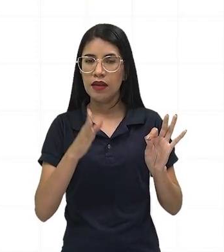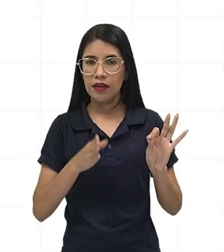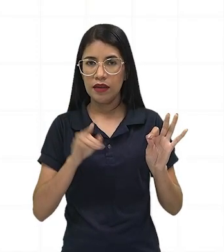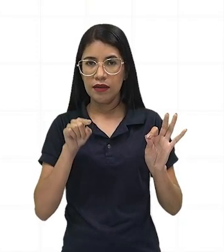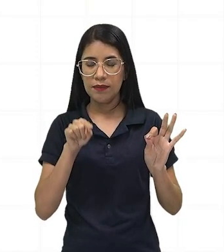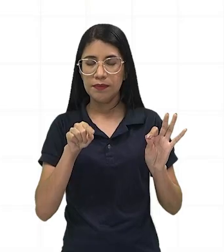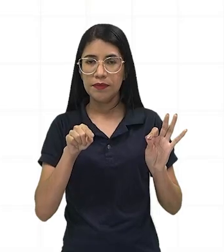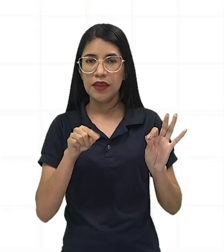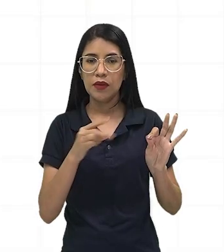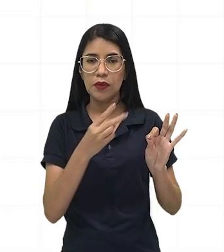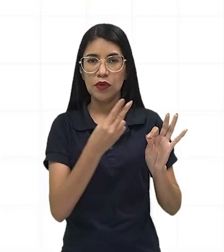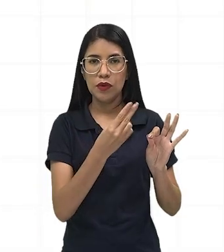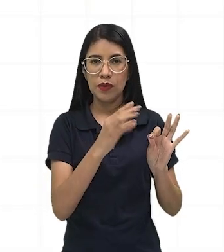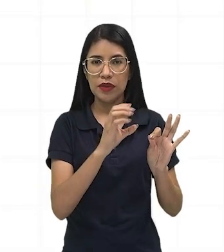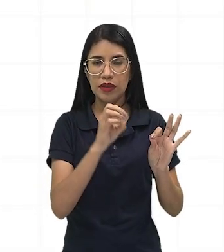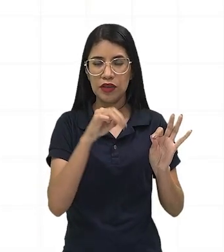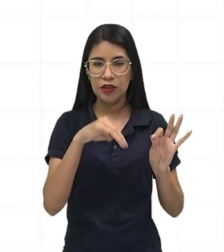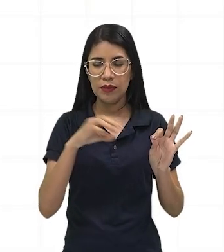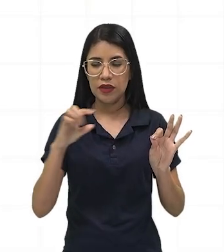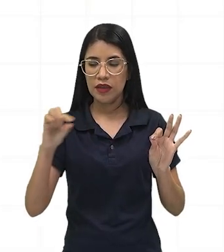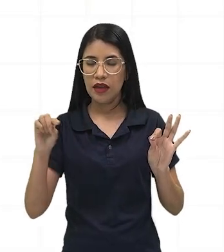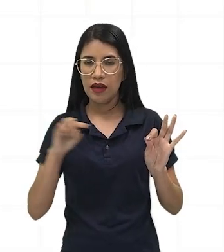eu tenho 2 centímetros